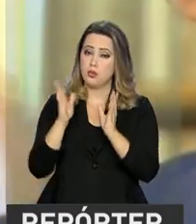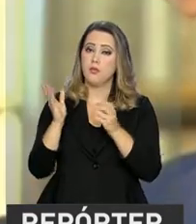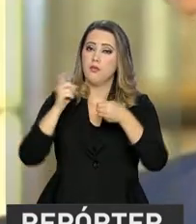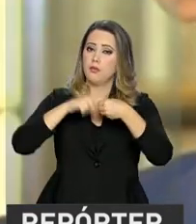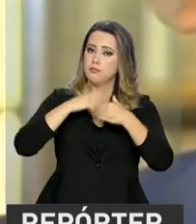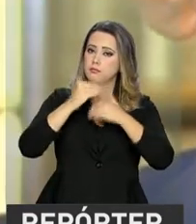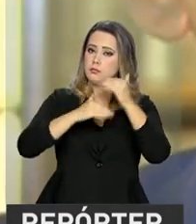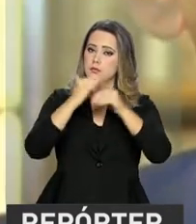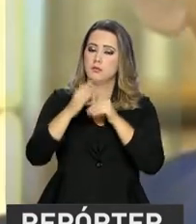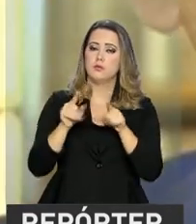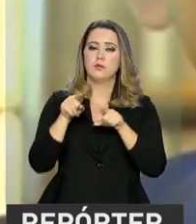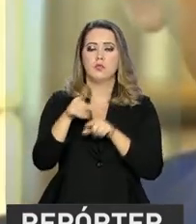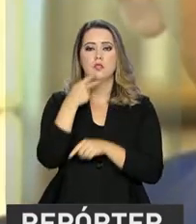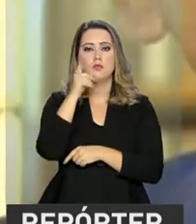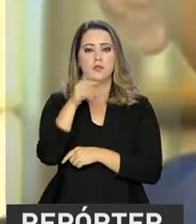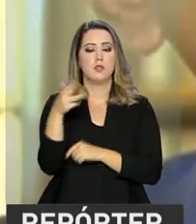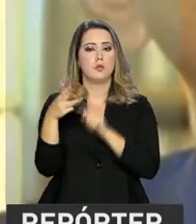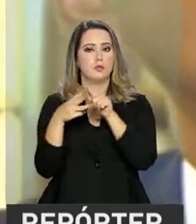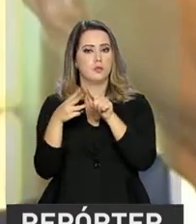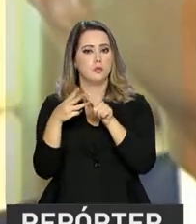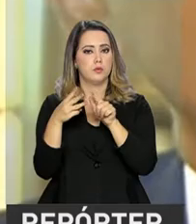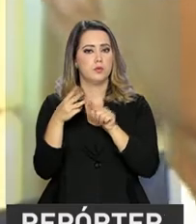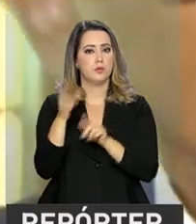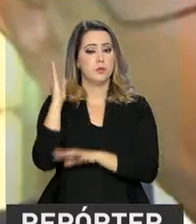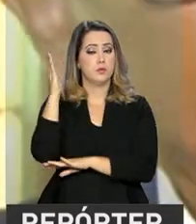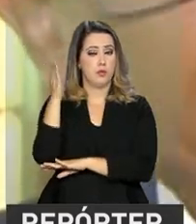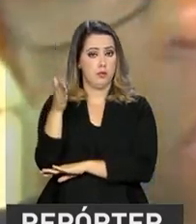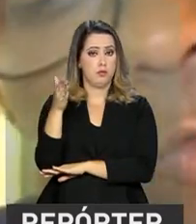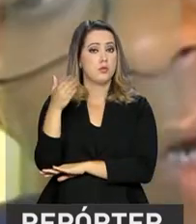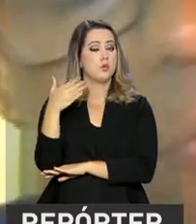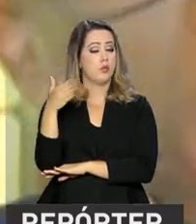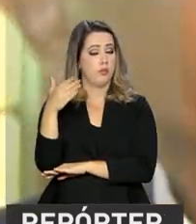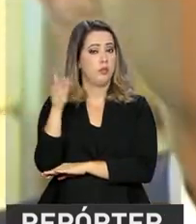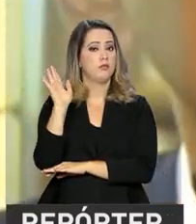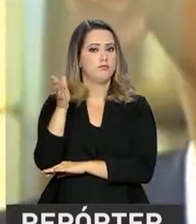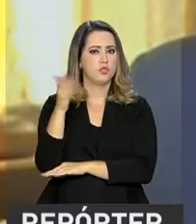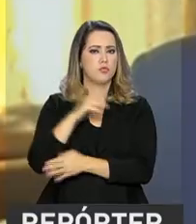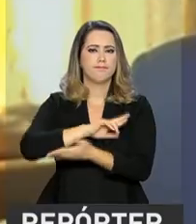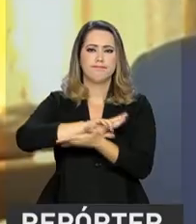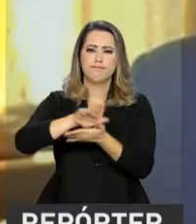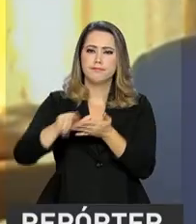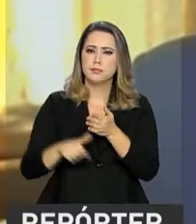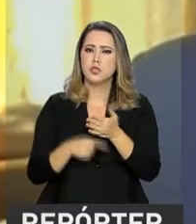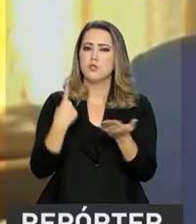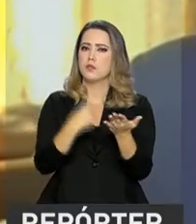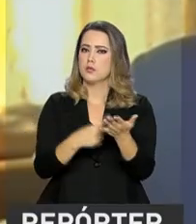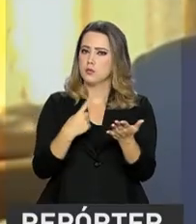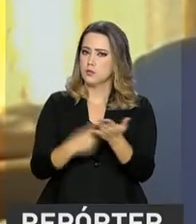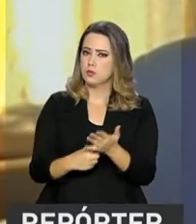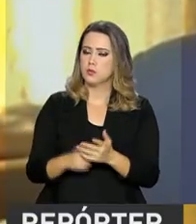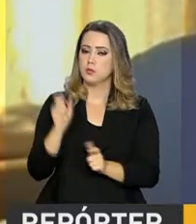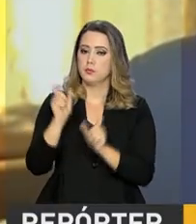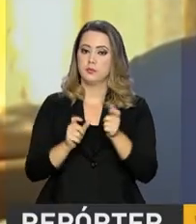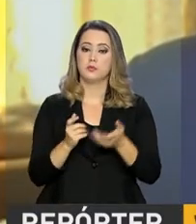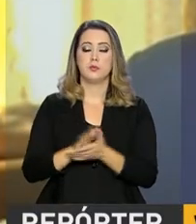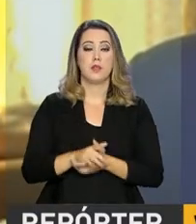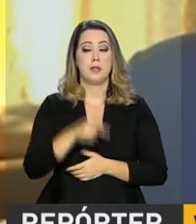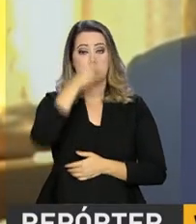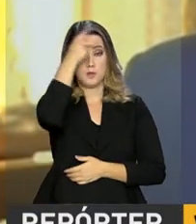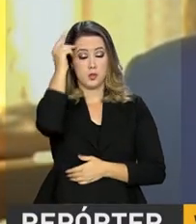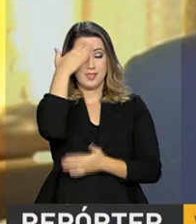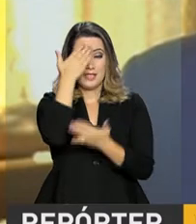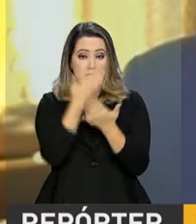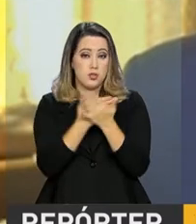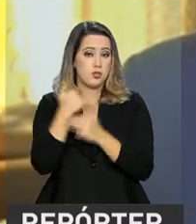para 2018, os três hotéis da rede em que trabalha já estão cheios de reservas. Os clientes estão acreditando mais no Rio de